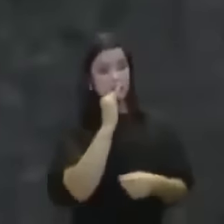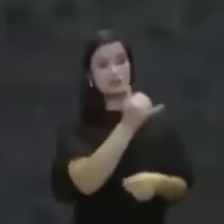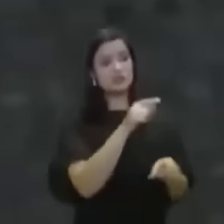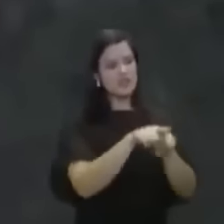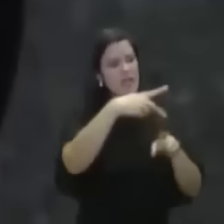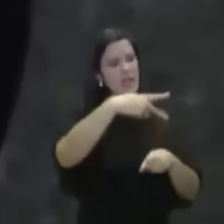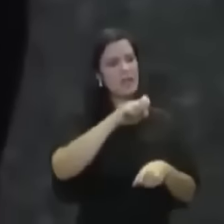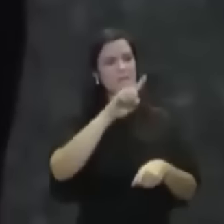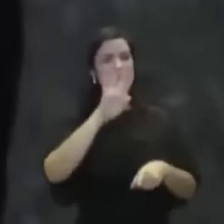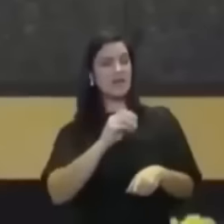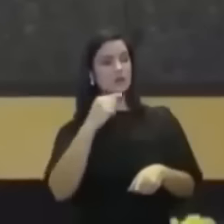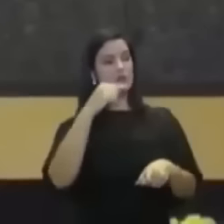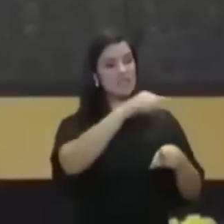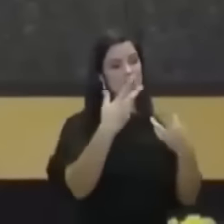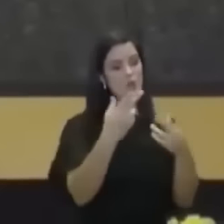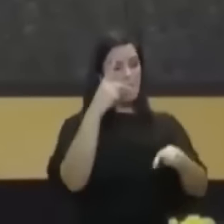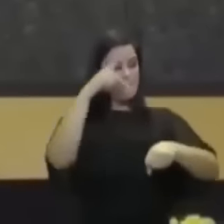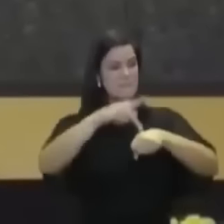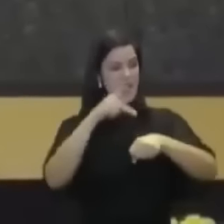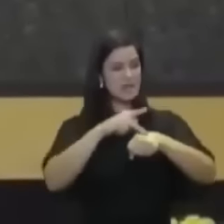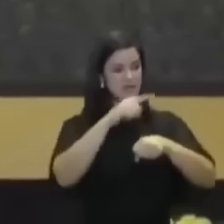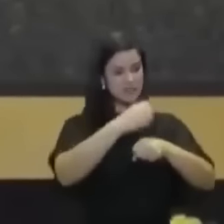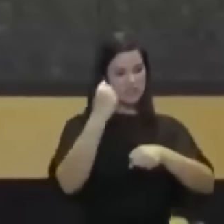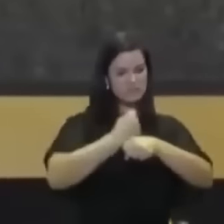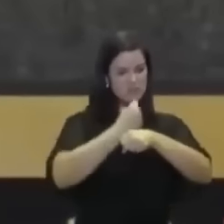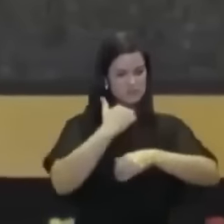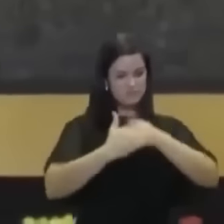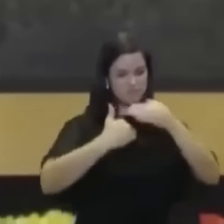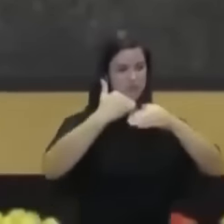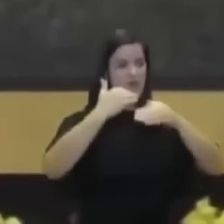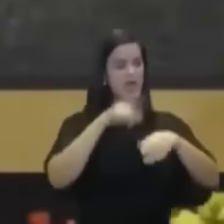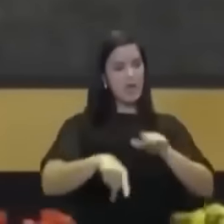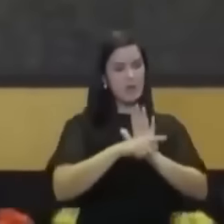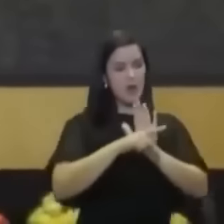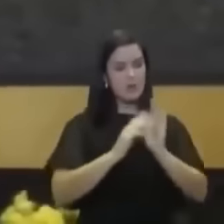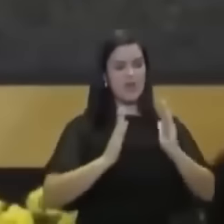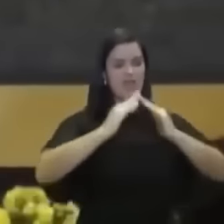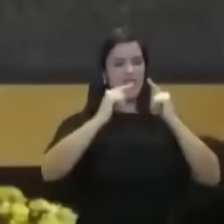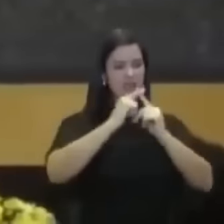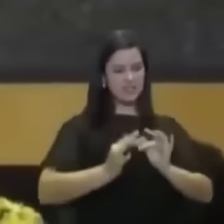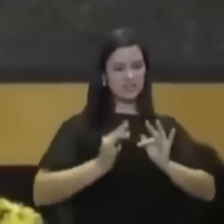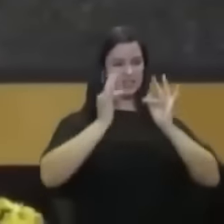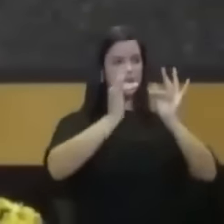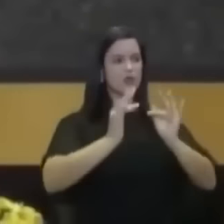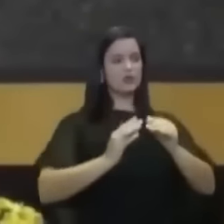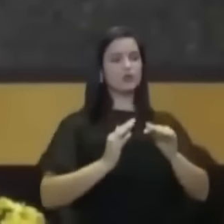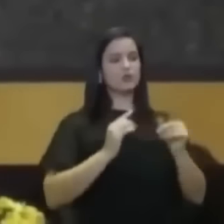tu és Pedro, e sobre esta pedra edificaria minha igreja, e as portas do inferno não prevalecerão contra